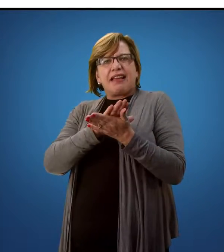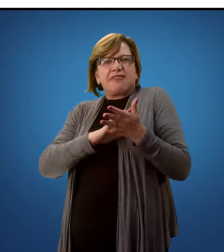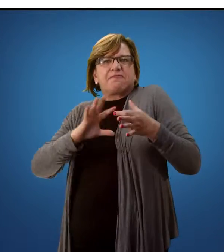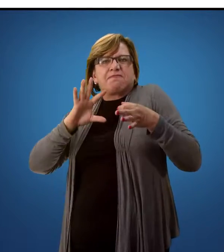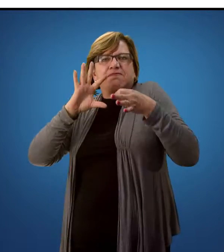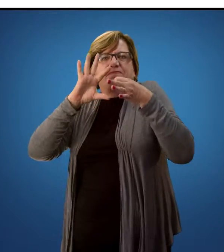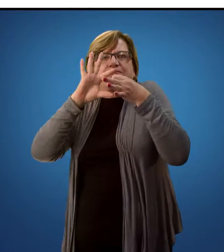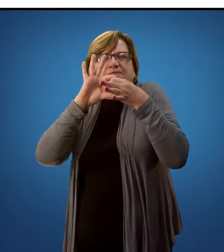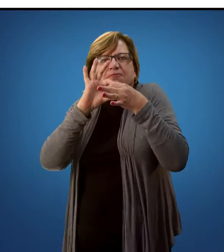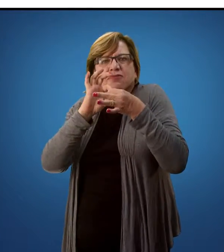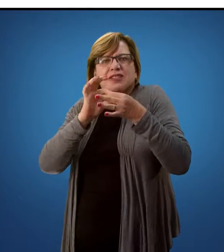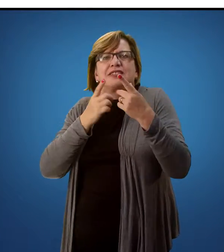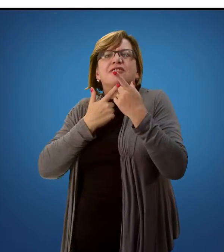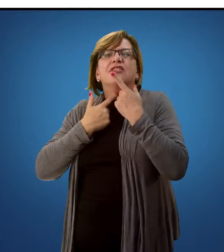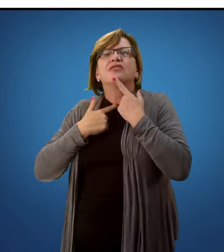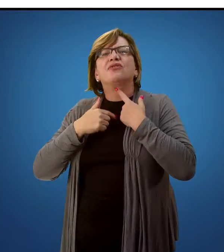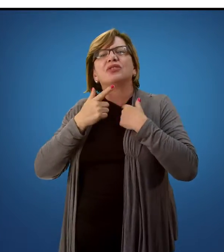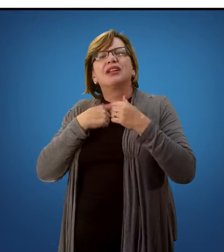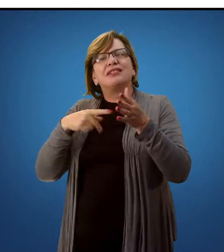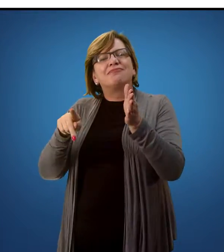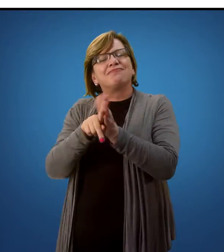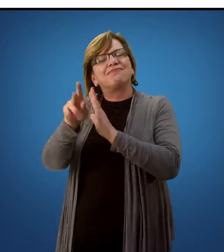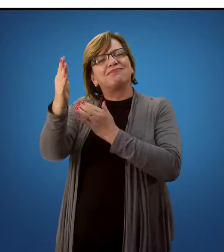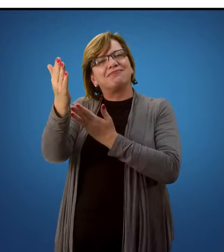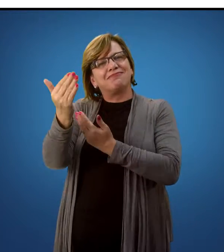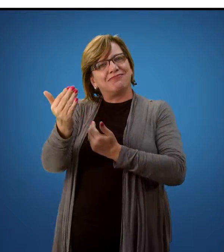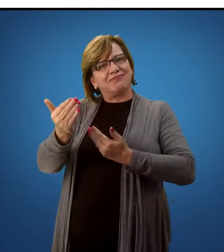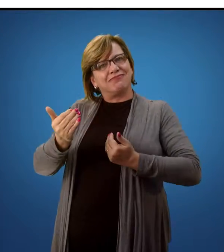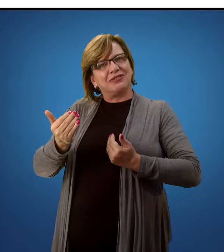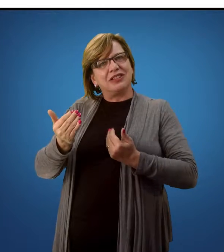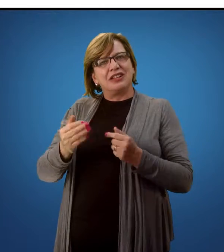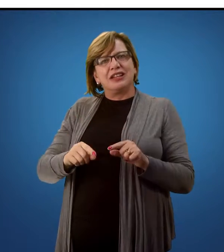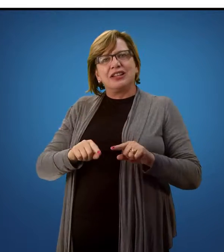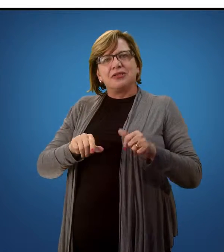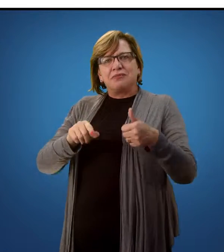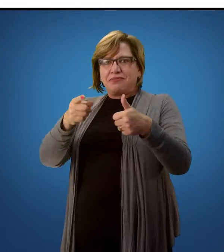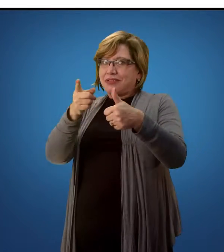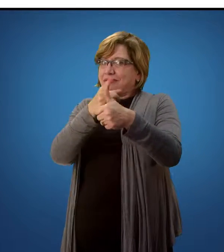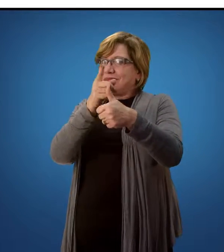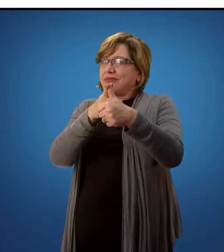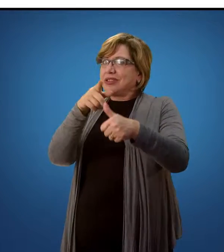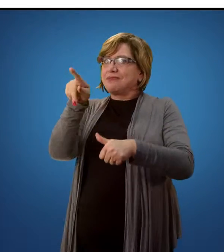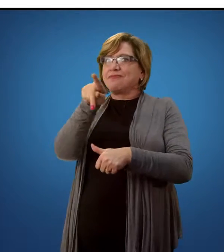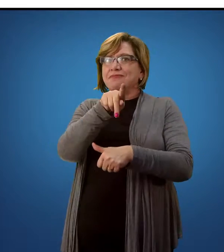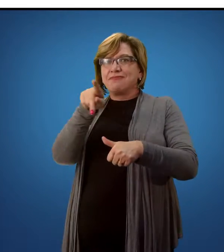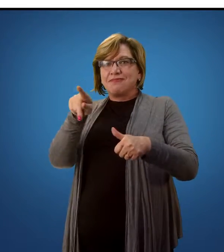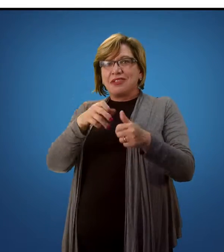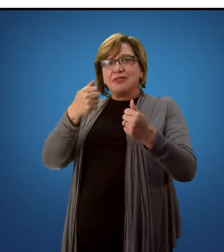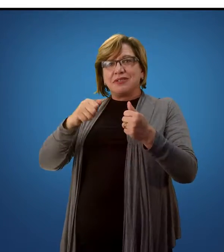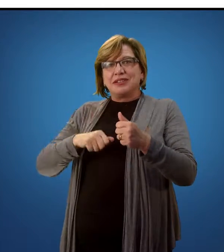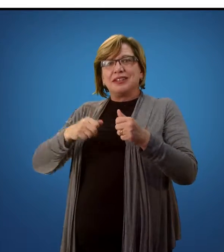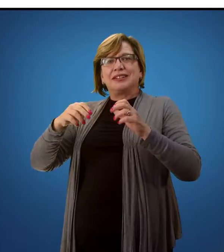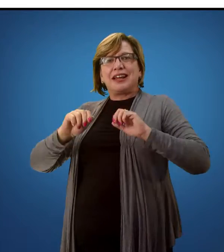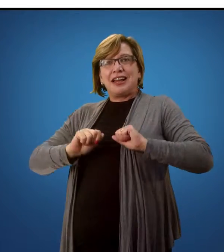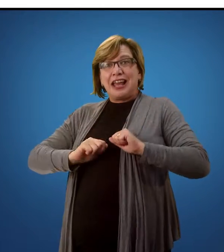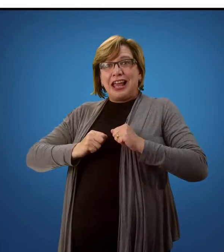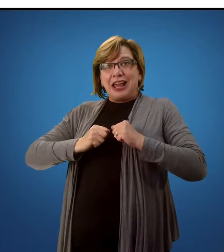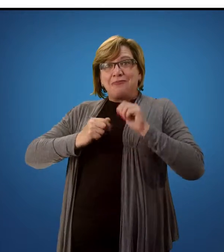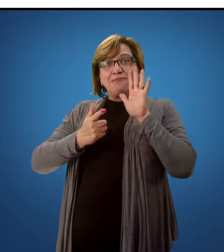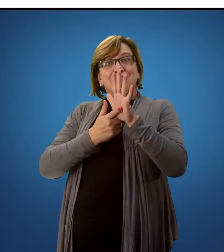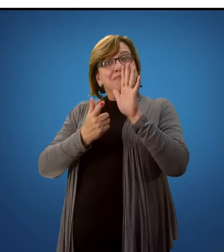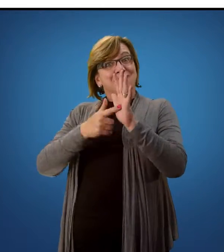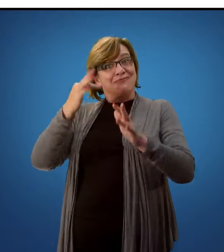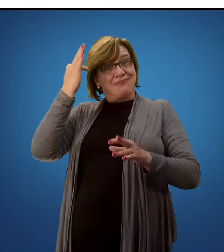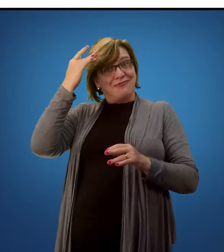ligação com os anseios da idade deles naquele momento então a primeira coisa que o professor tem que fazer é desmistificar essa imagem da